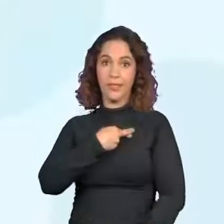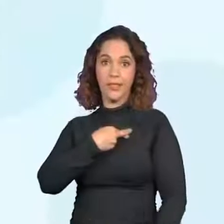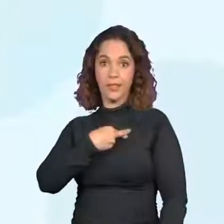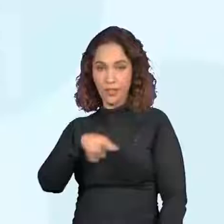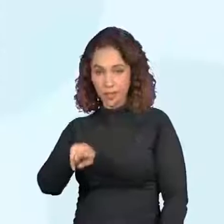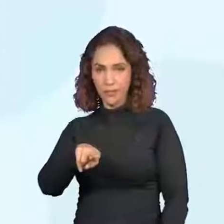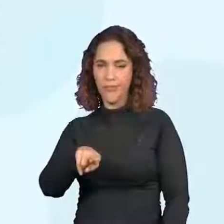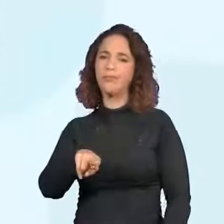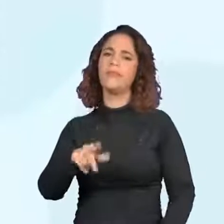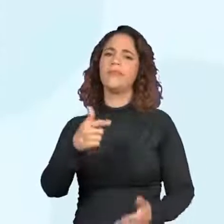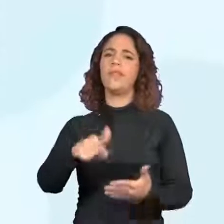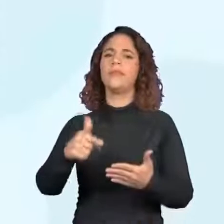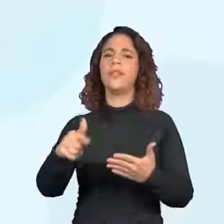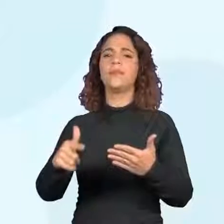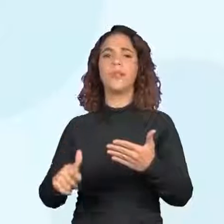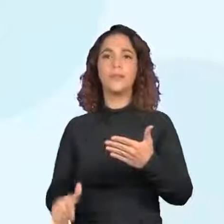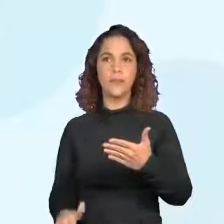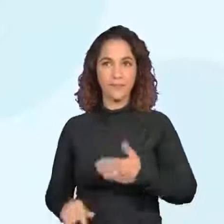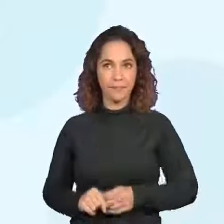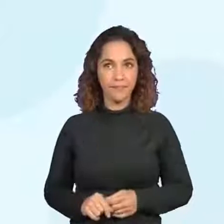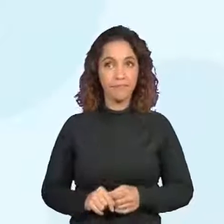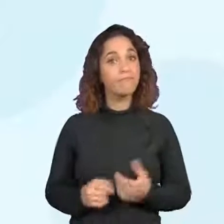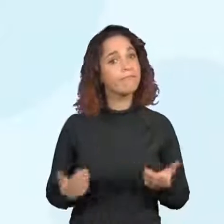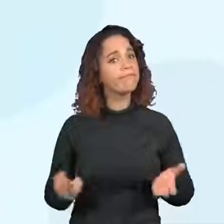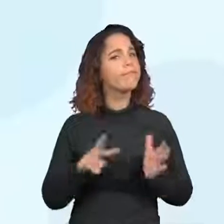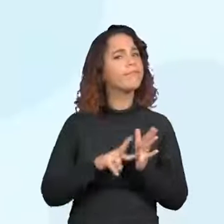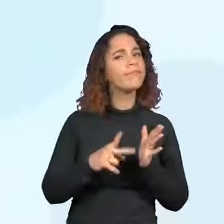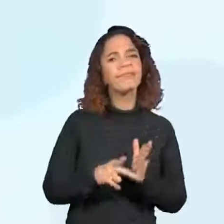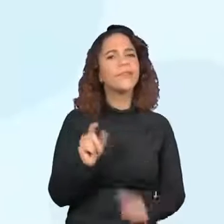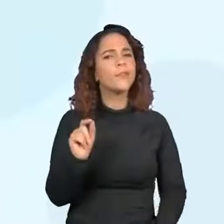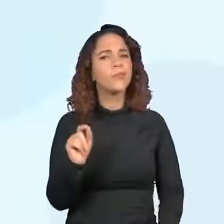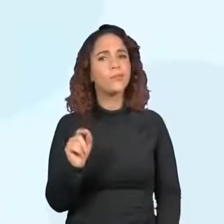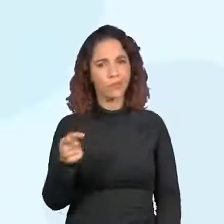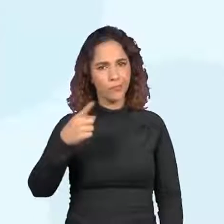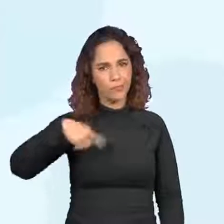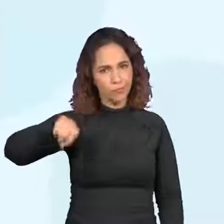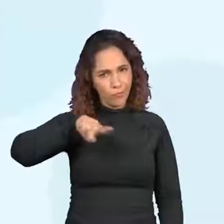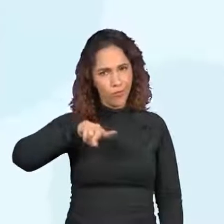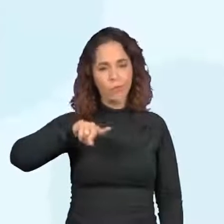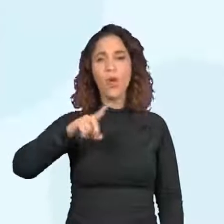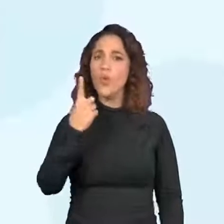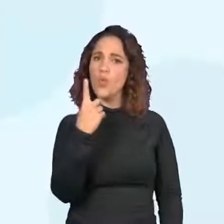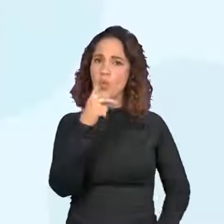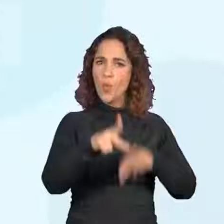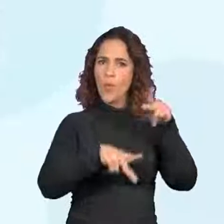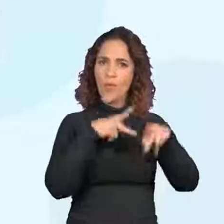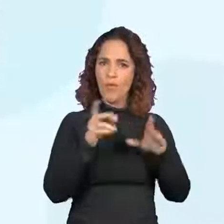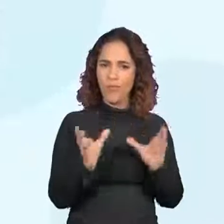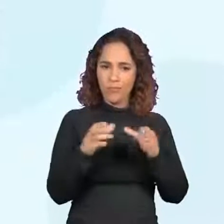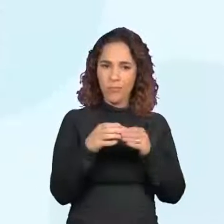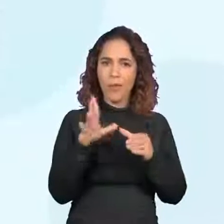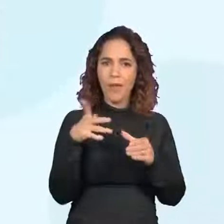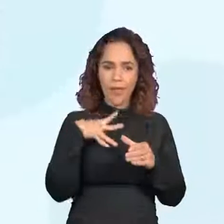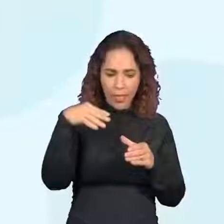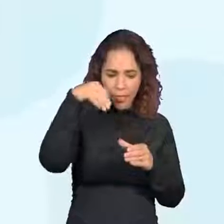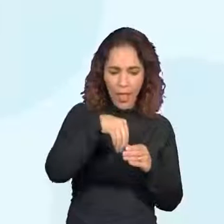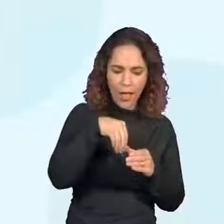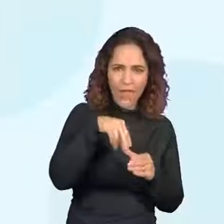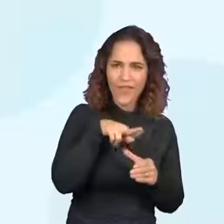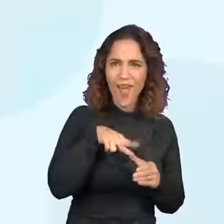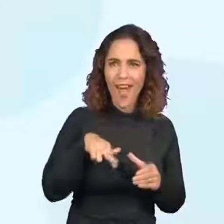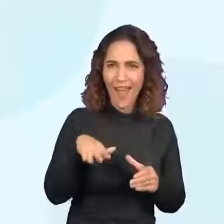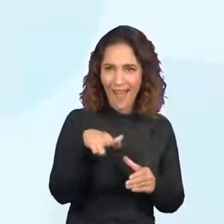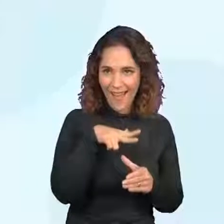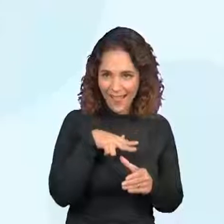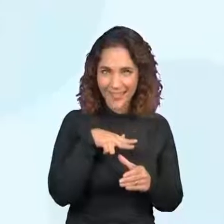etc. Ou seja, somos vários em um povo. O Brasil é a